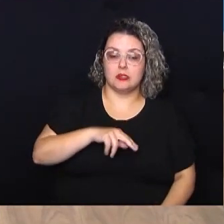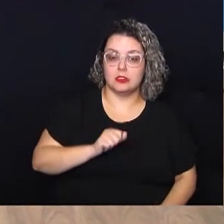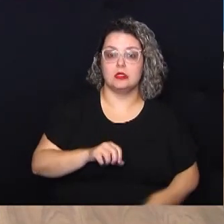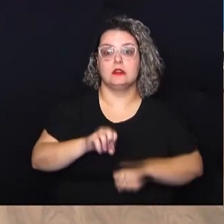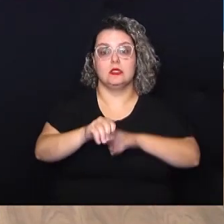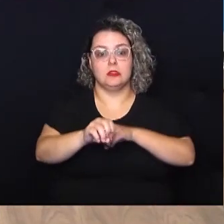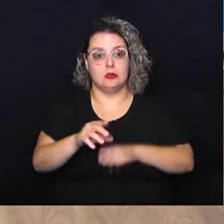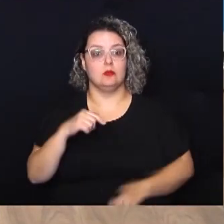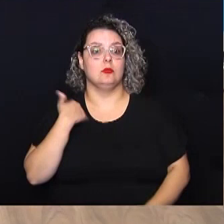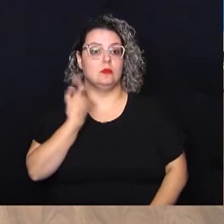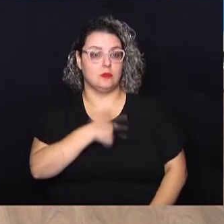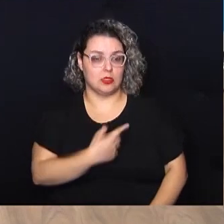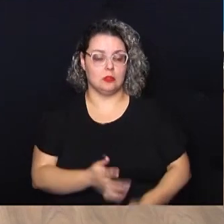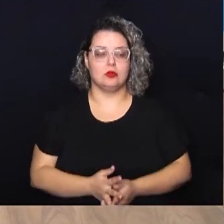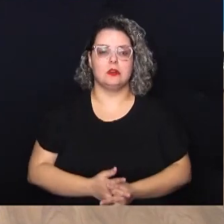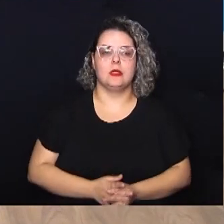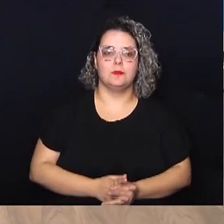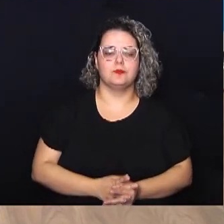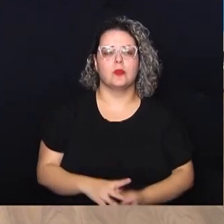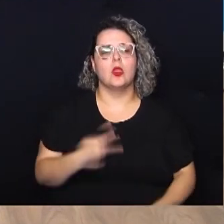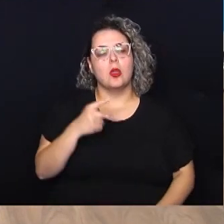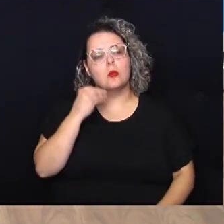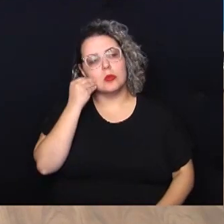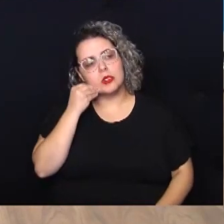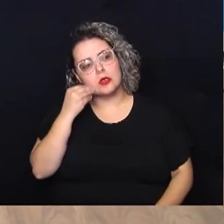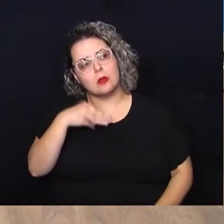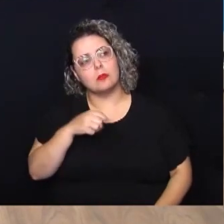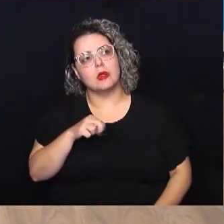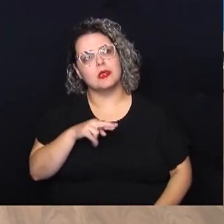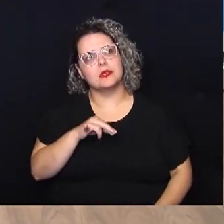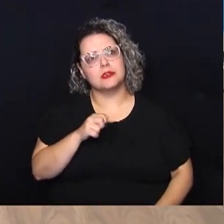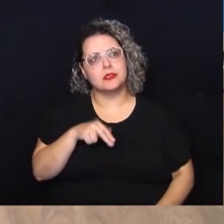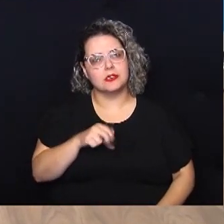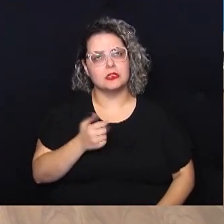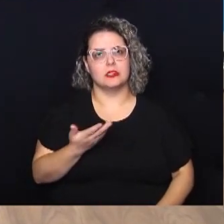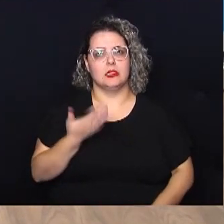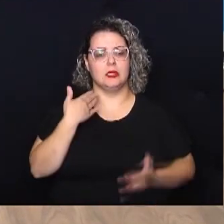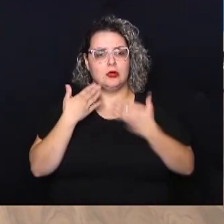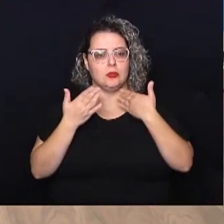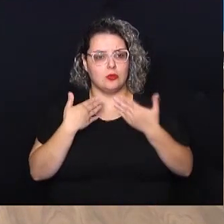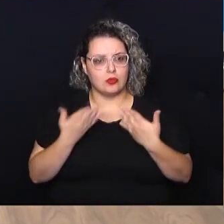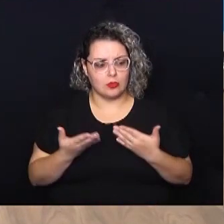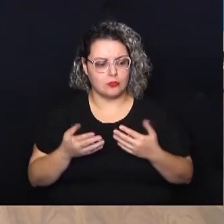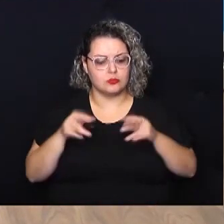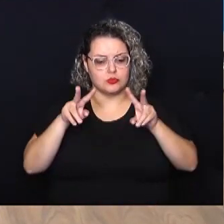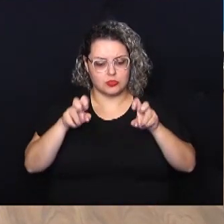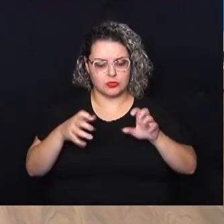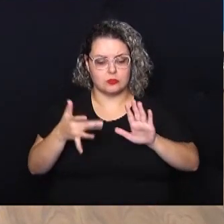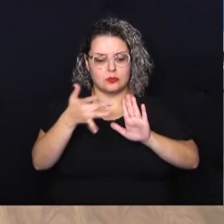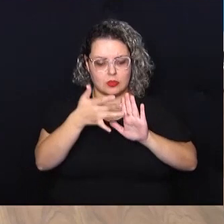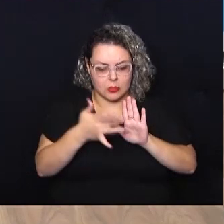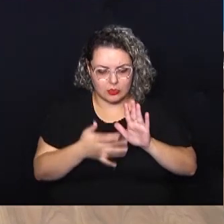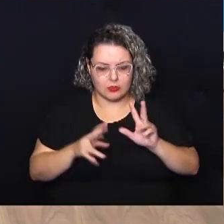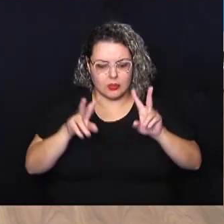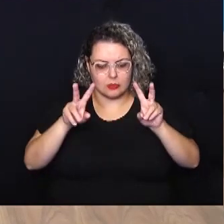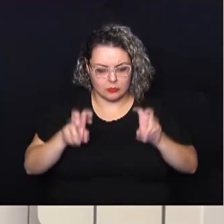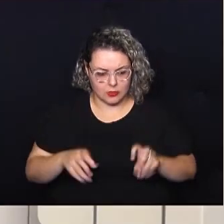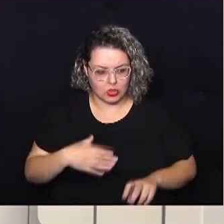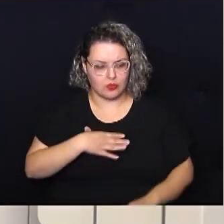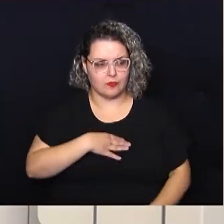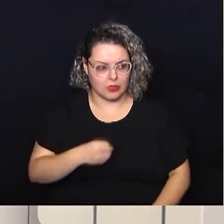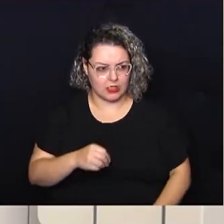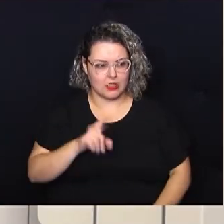aqui para a gente. Pela sua experiência, Mariana, conversar sobre esses assuntos com o filho